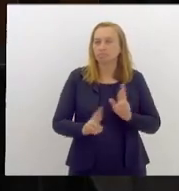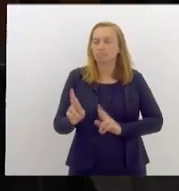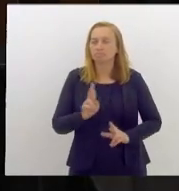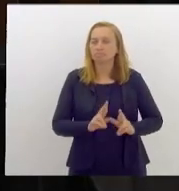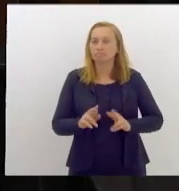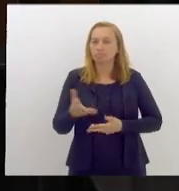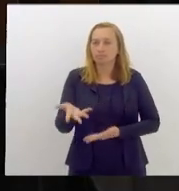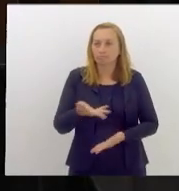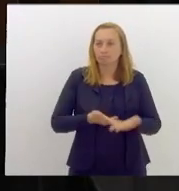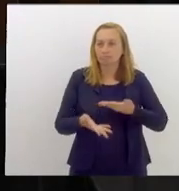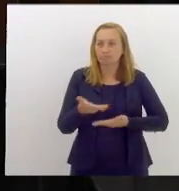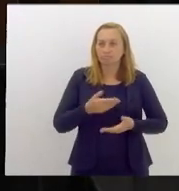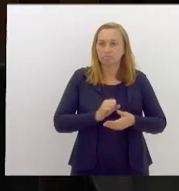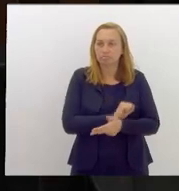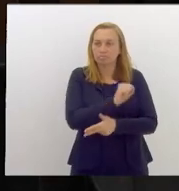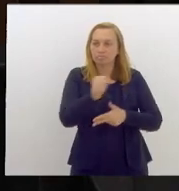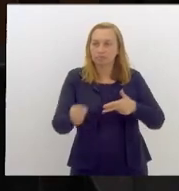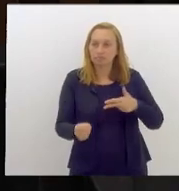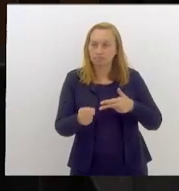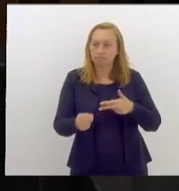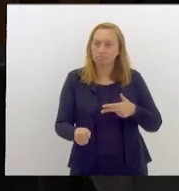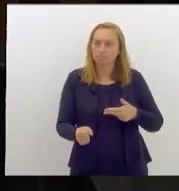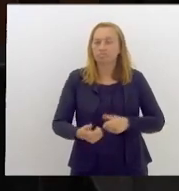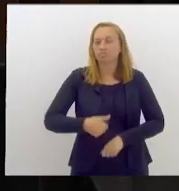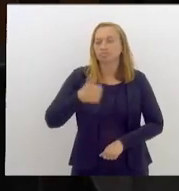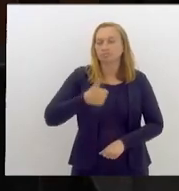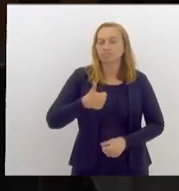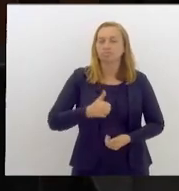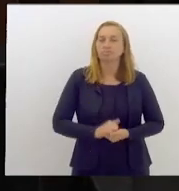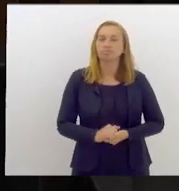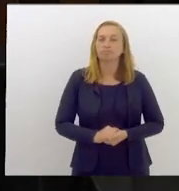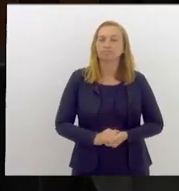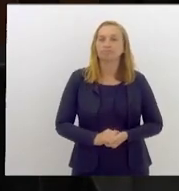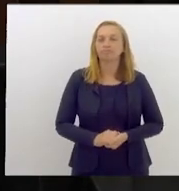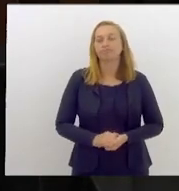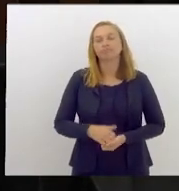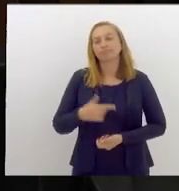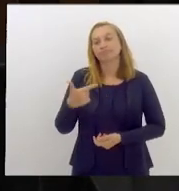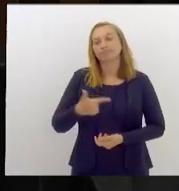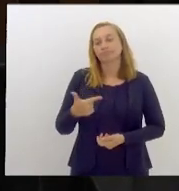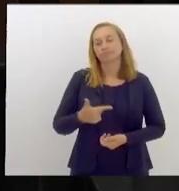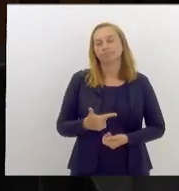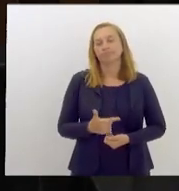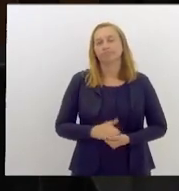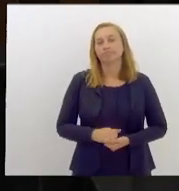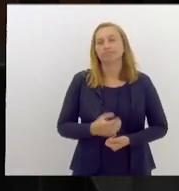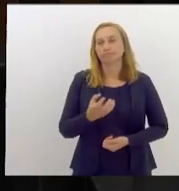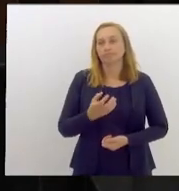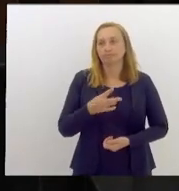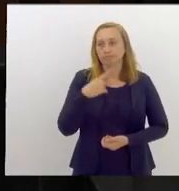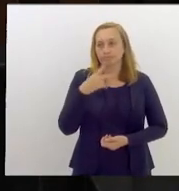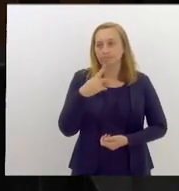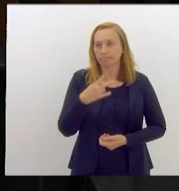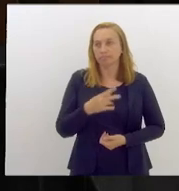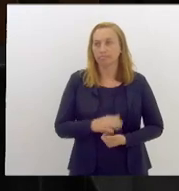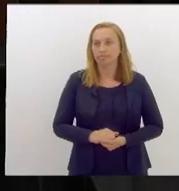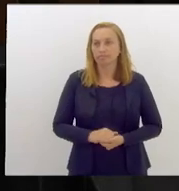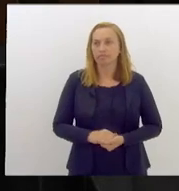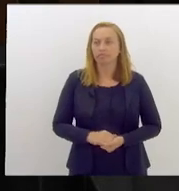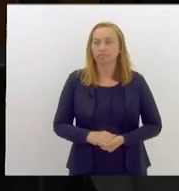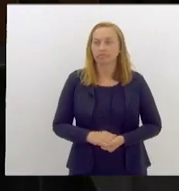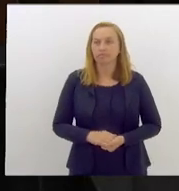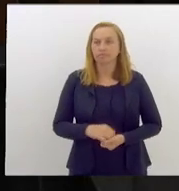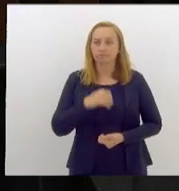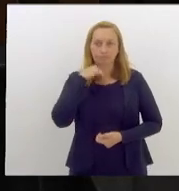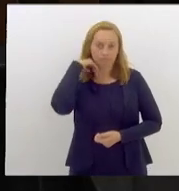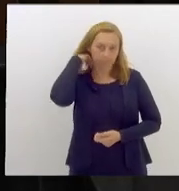colaboração entre os poderes seu primeiro ponto o segundo ponto que eu queria destacar é que